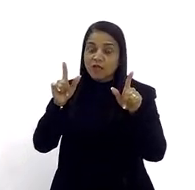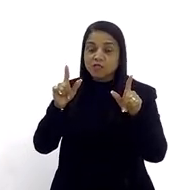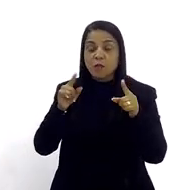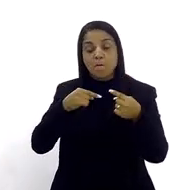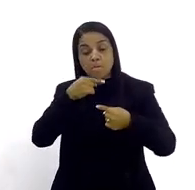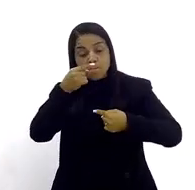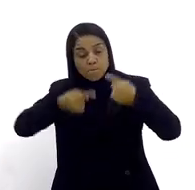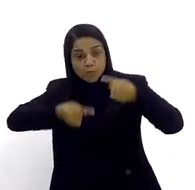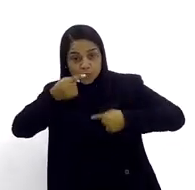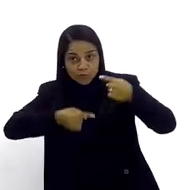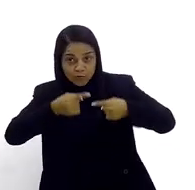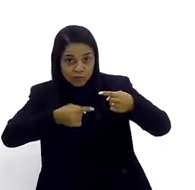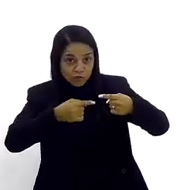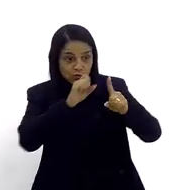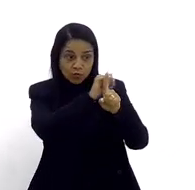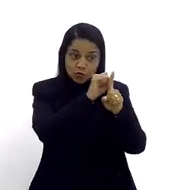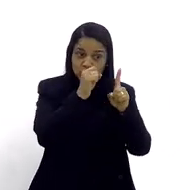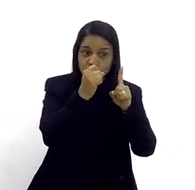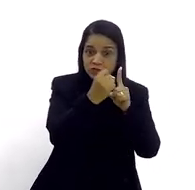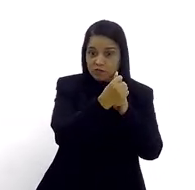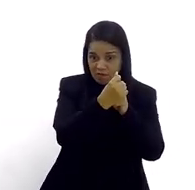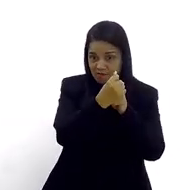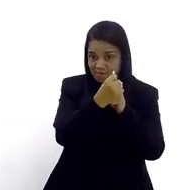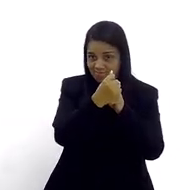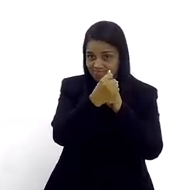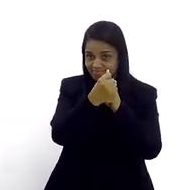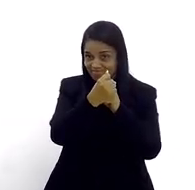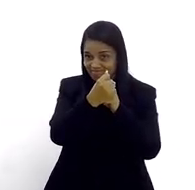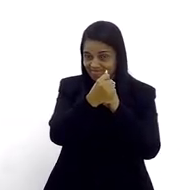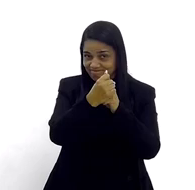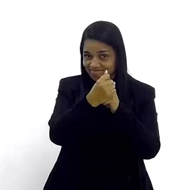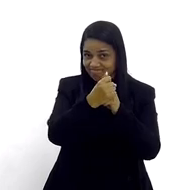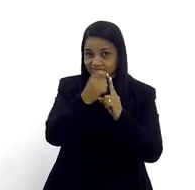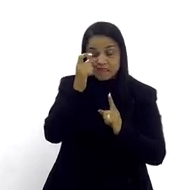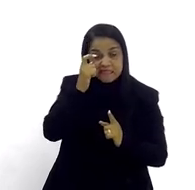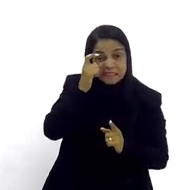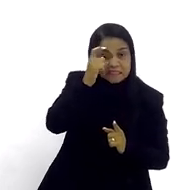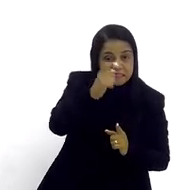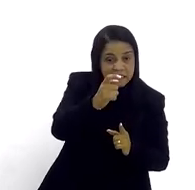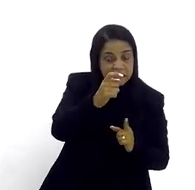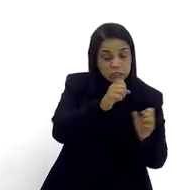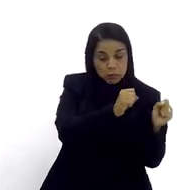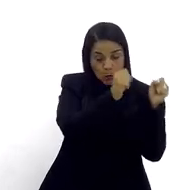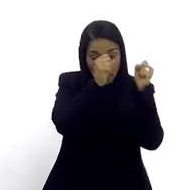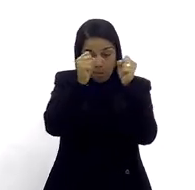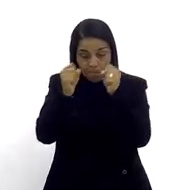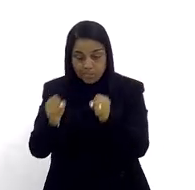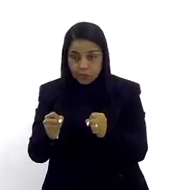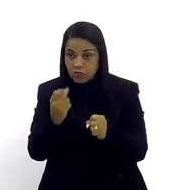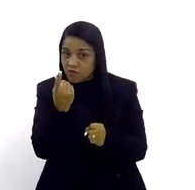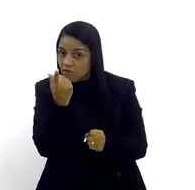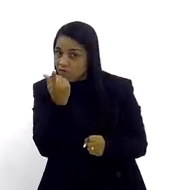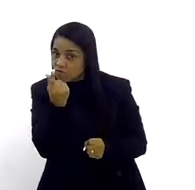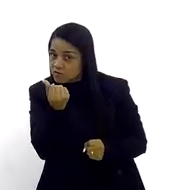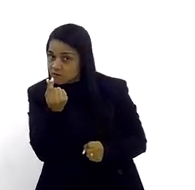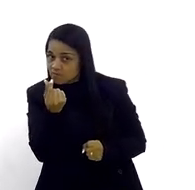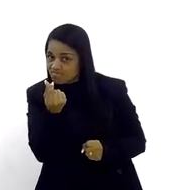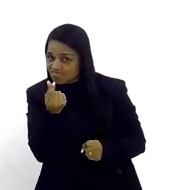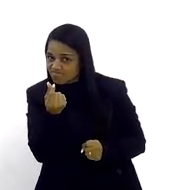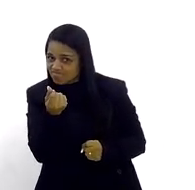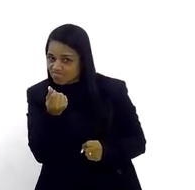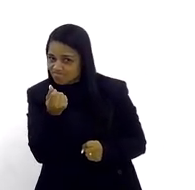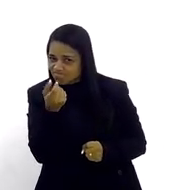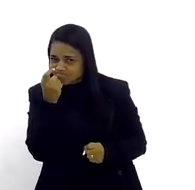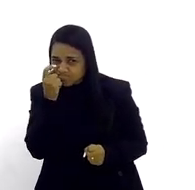político e social e aí pega-se o interesse pelo poder financeiro na